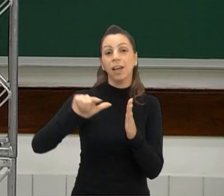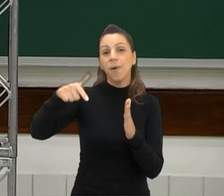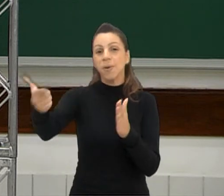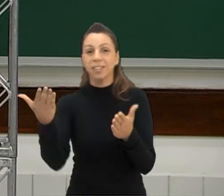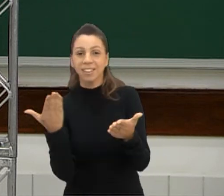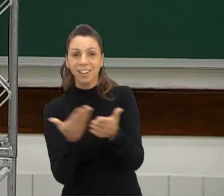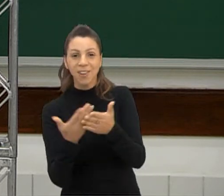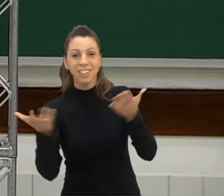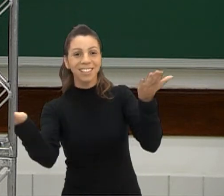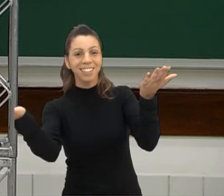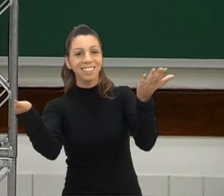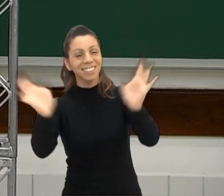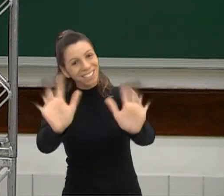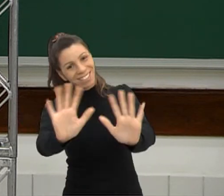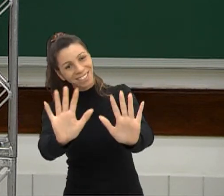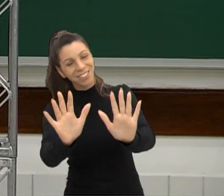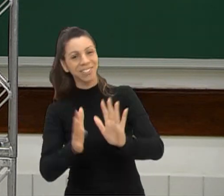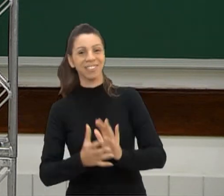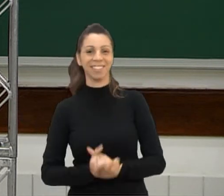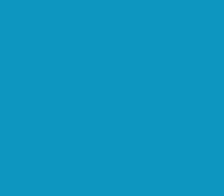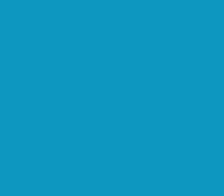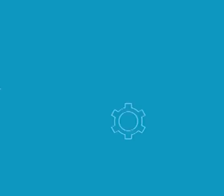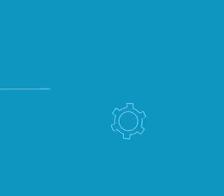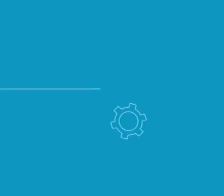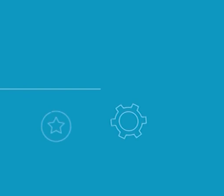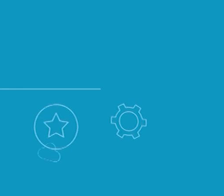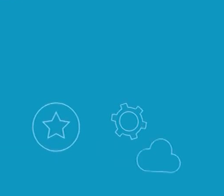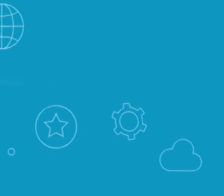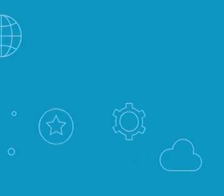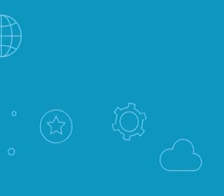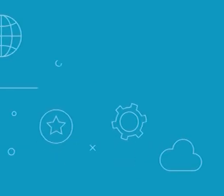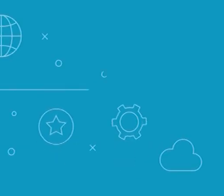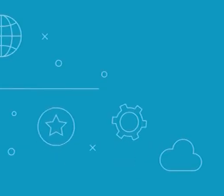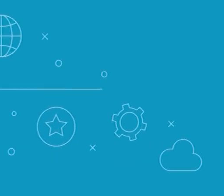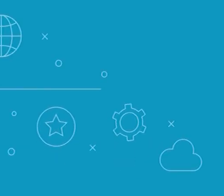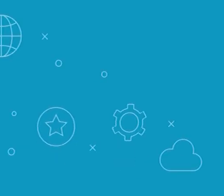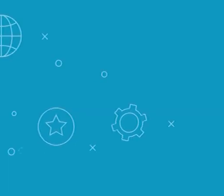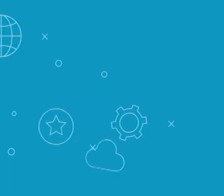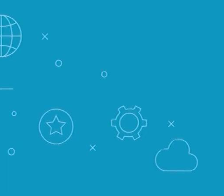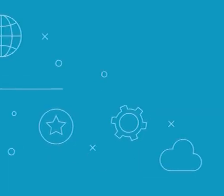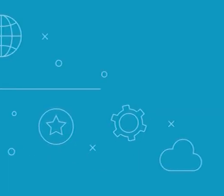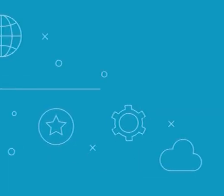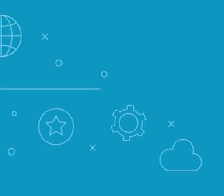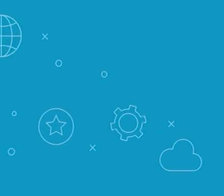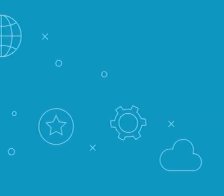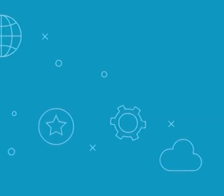tchau!